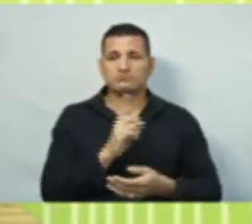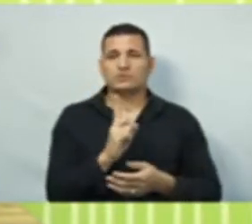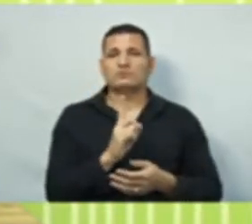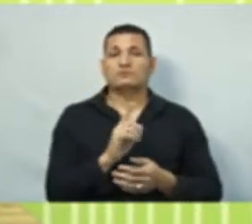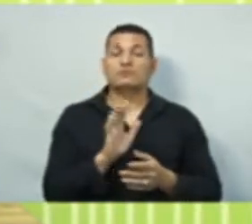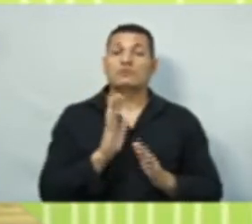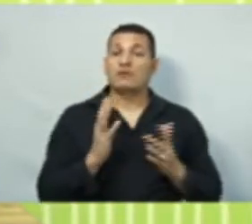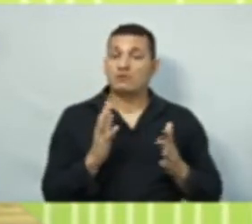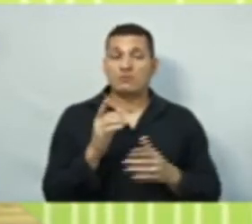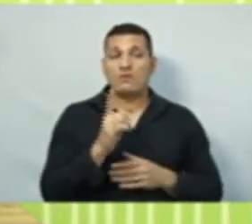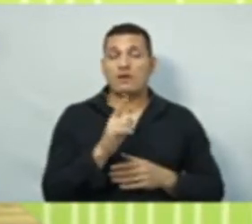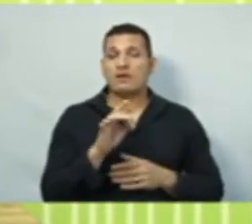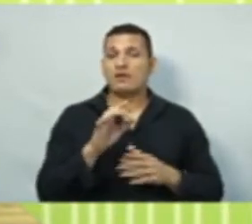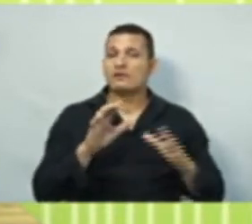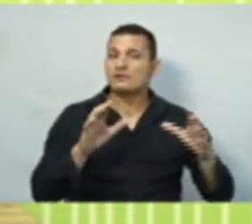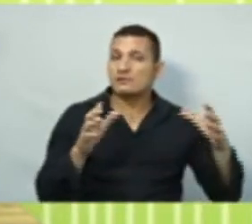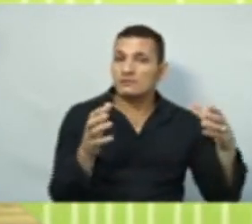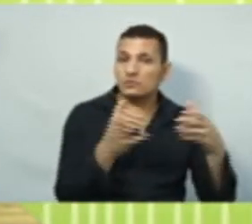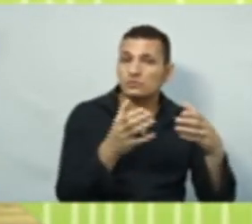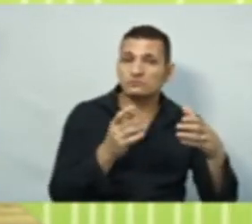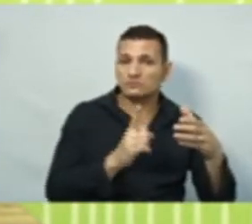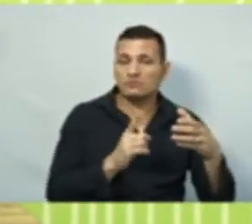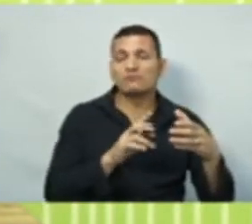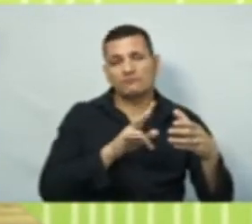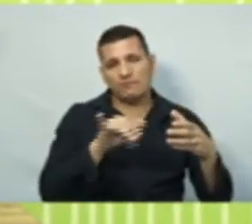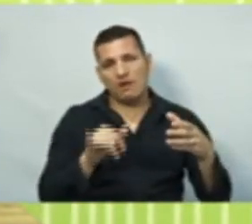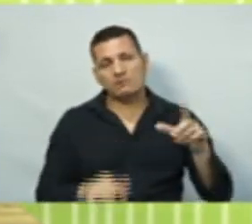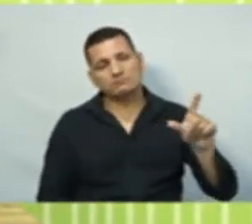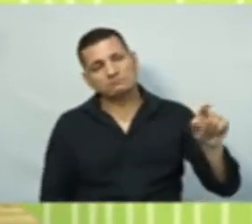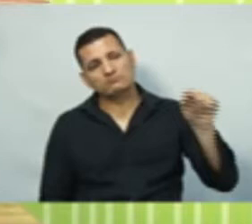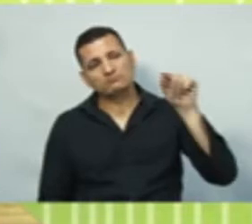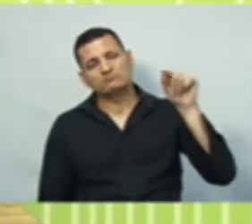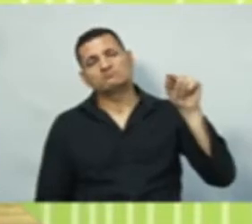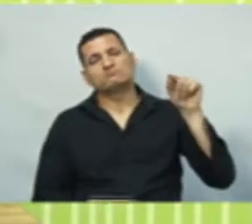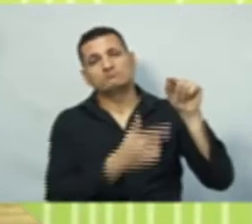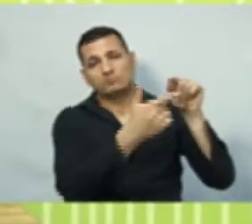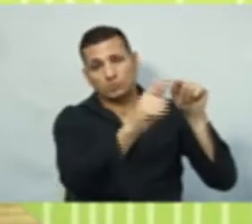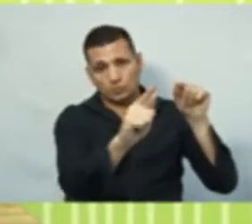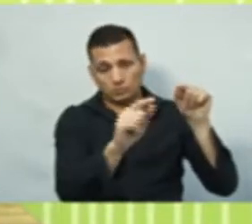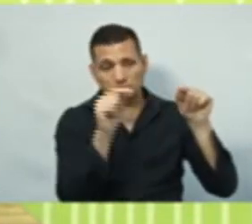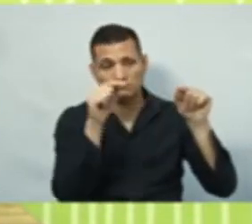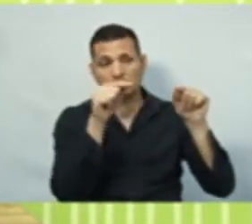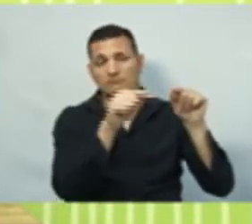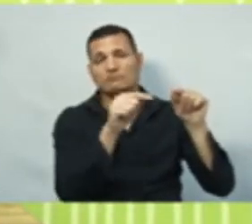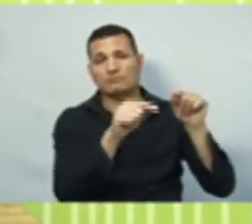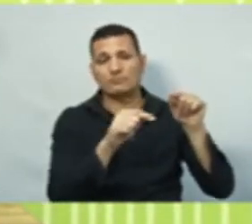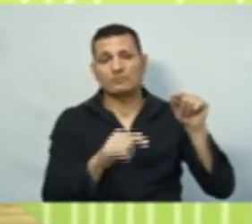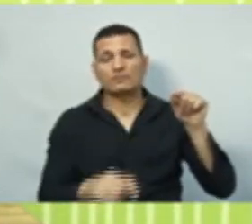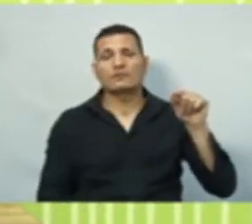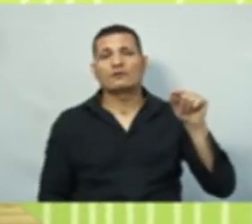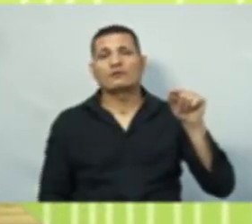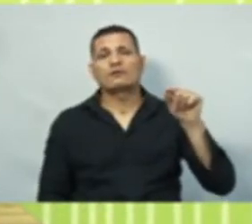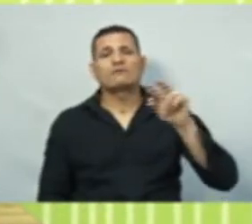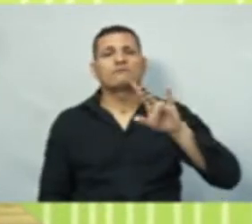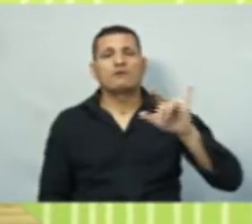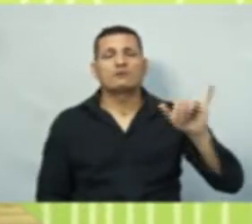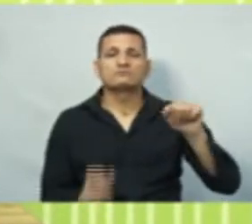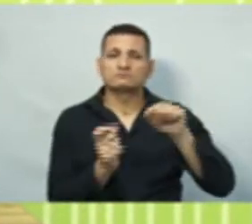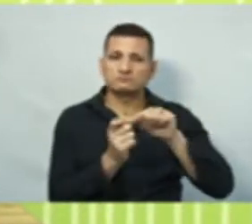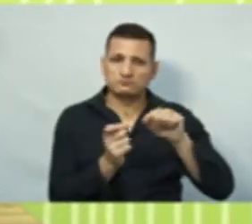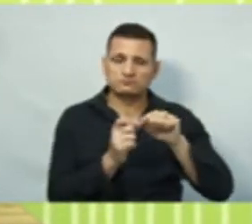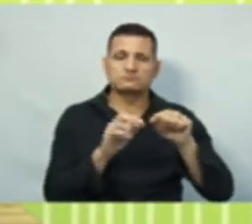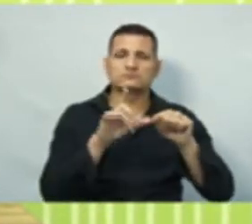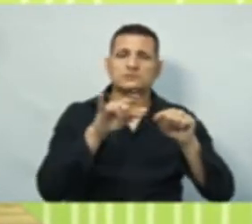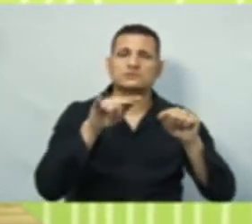aquela equipe que fazia parte. Haverá uma nomeação de um terceiro que irá fazer toda a liquidação